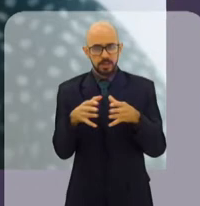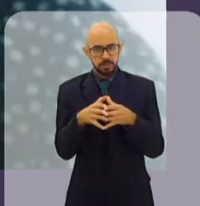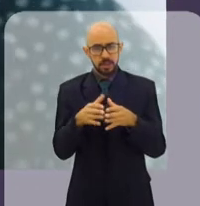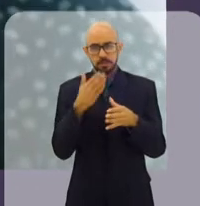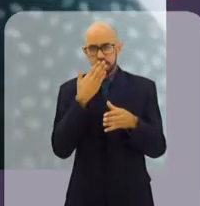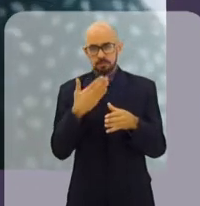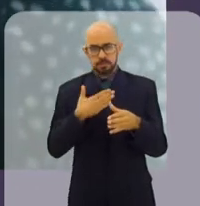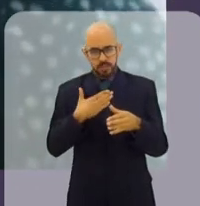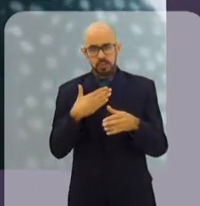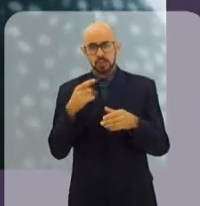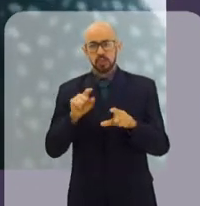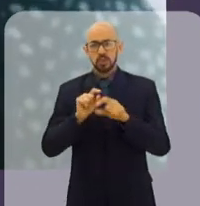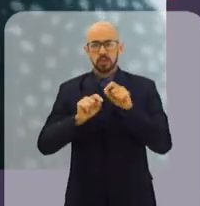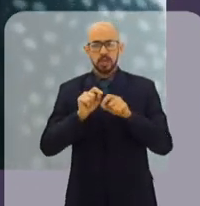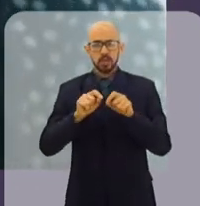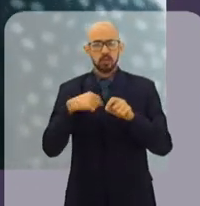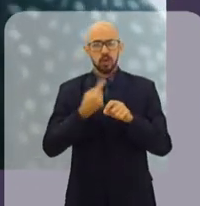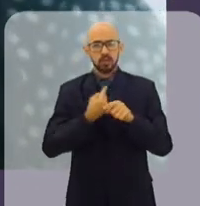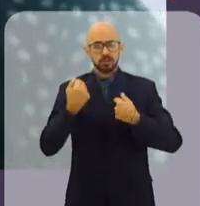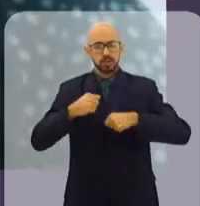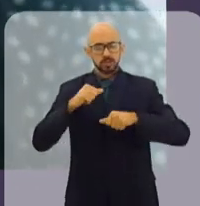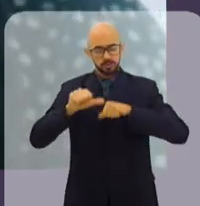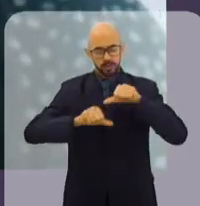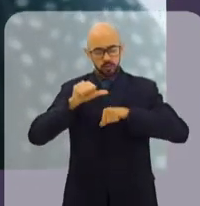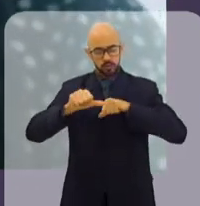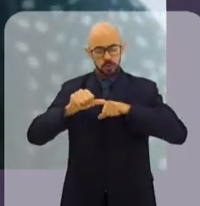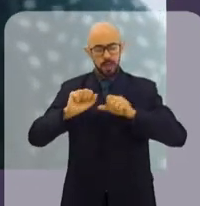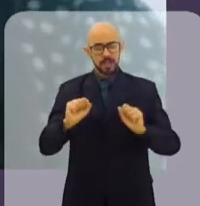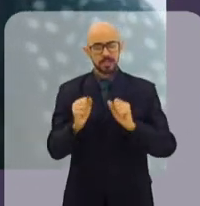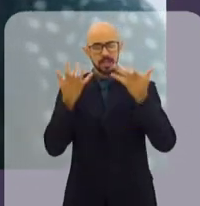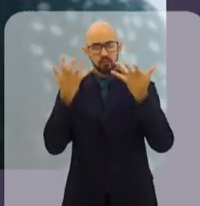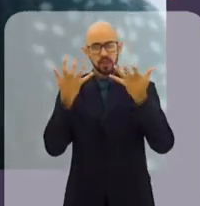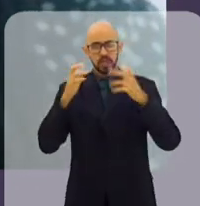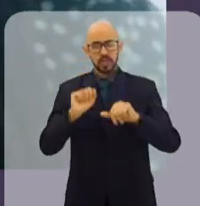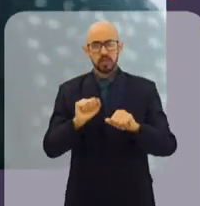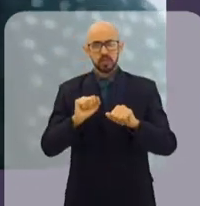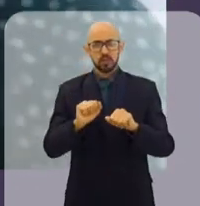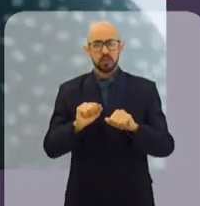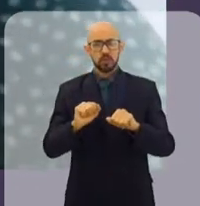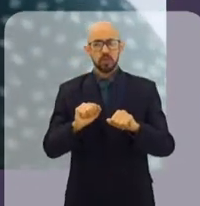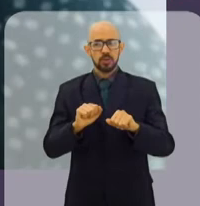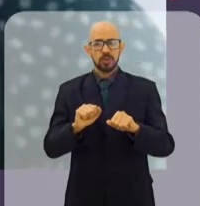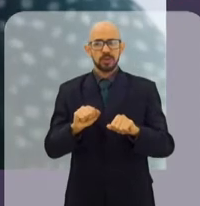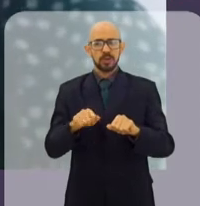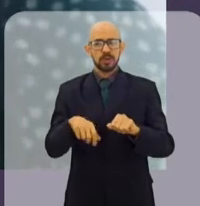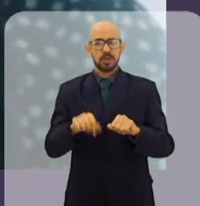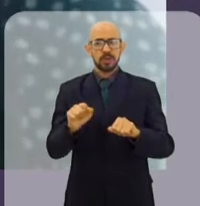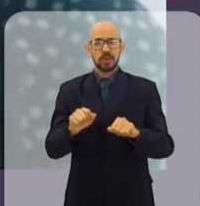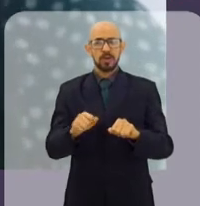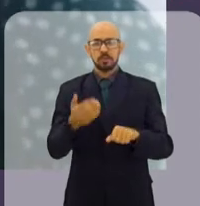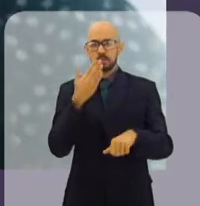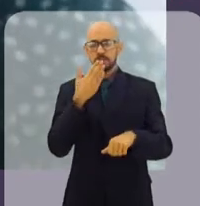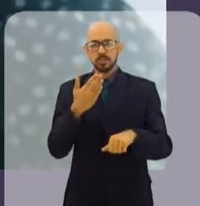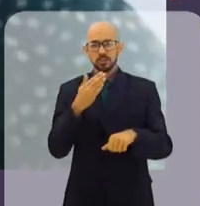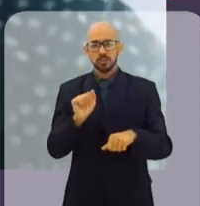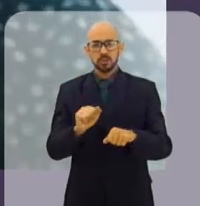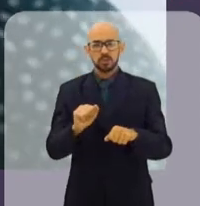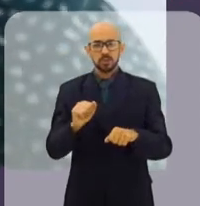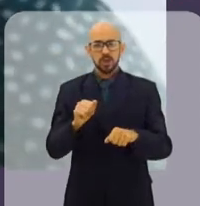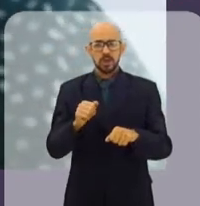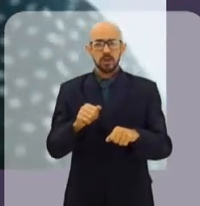precisa transformar esse evento, que é um evento, uma ação de extensão também, mas é uma ação de extensão de curto